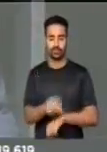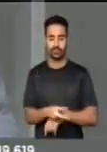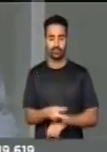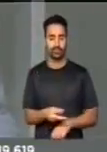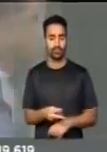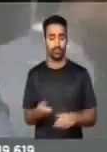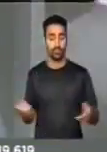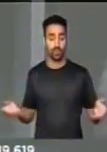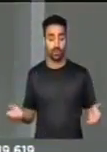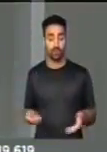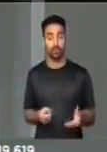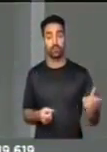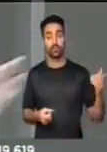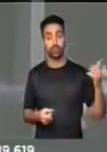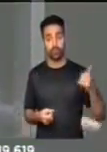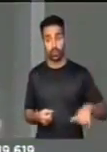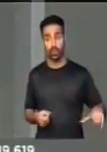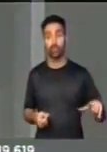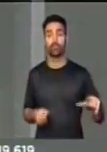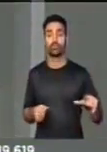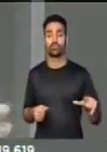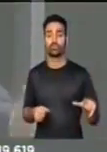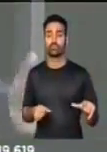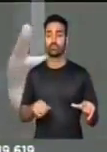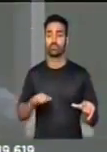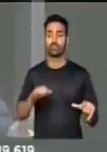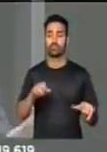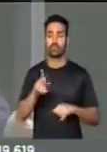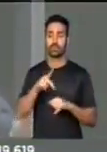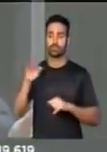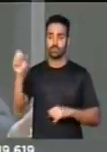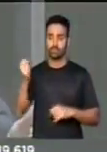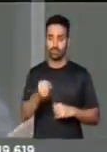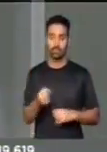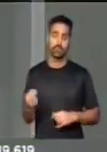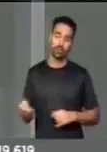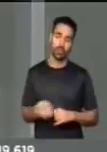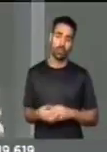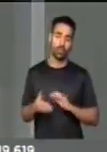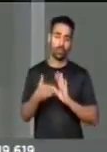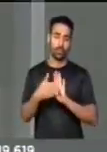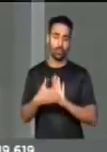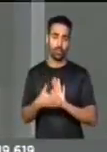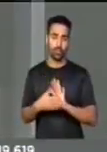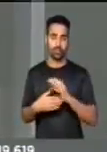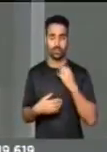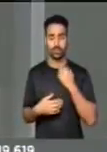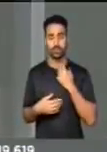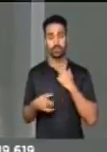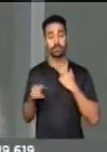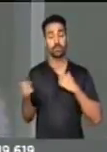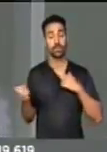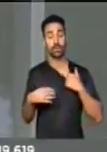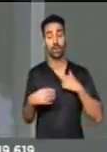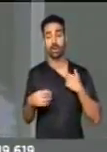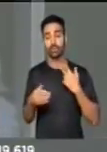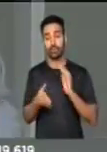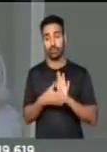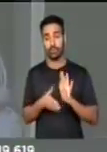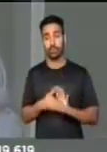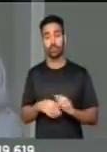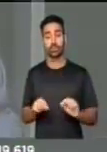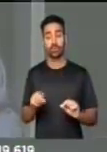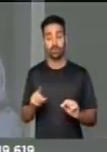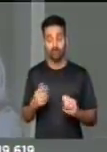agora de novo é convocado pelo país para apresentar uma nova pauta. E essa nova pauta se inicia exatamente com